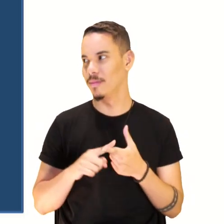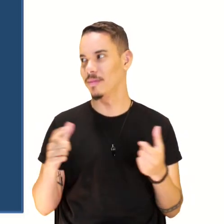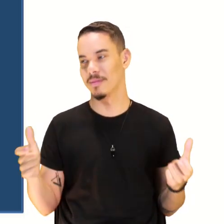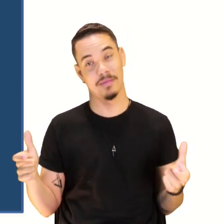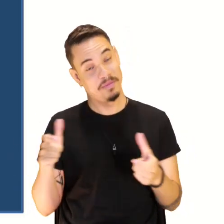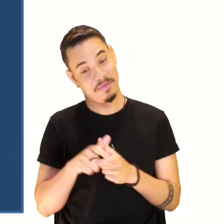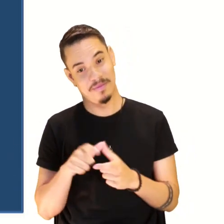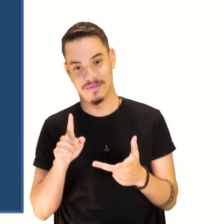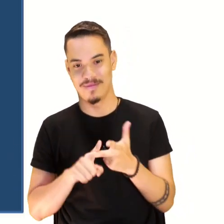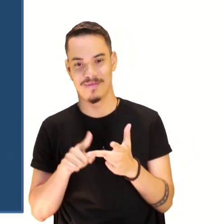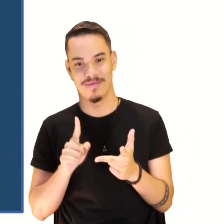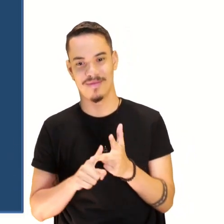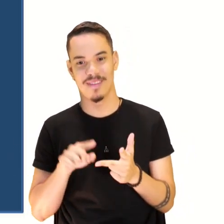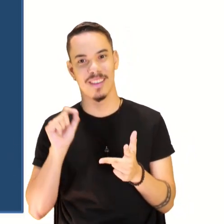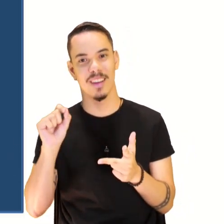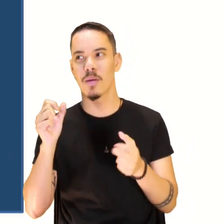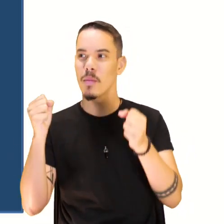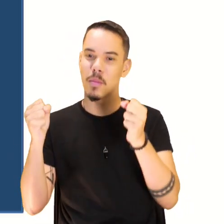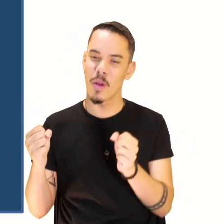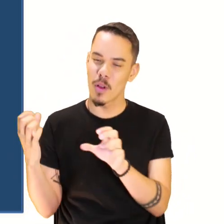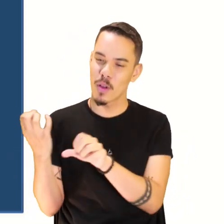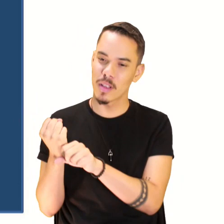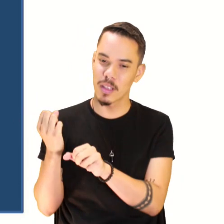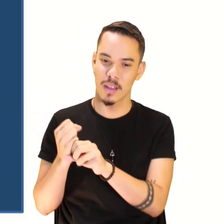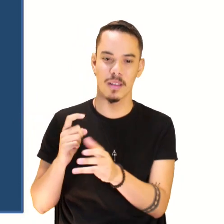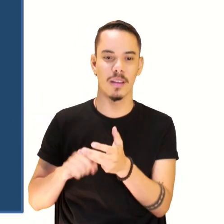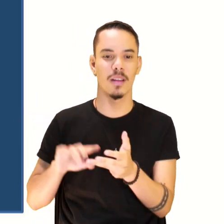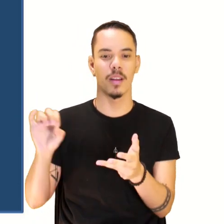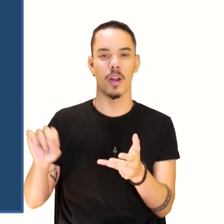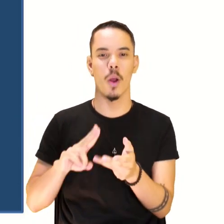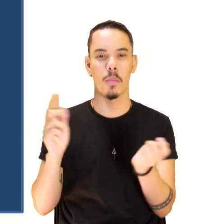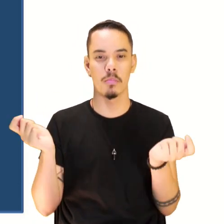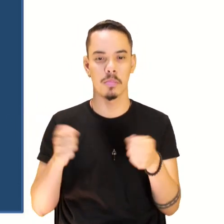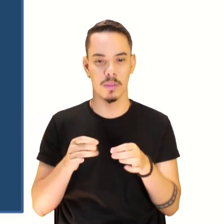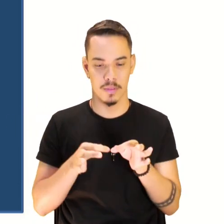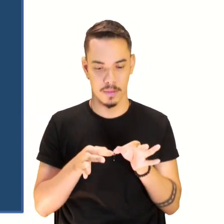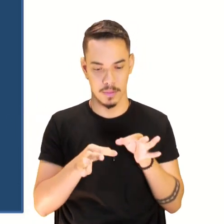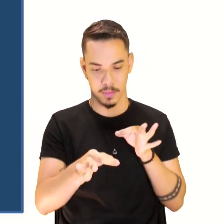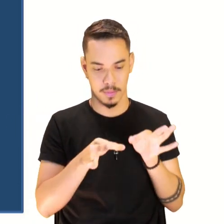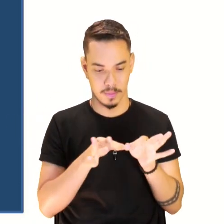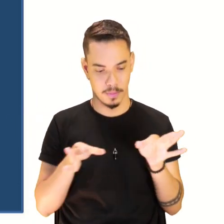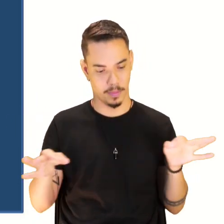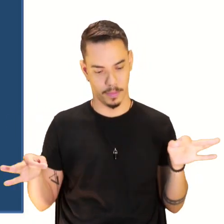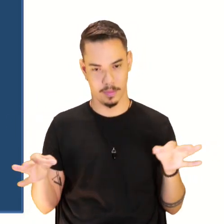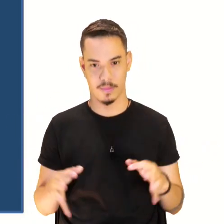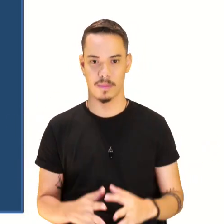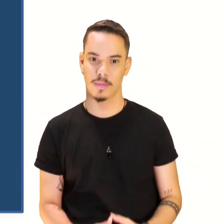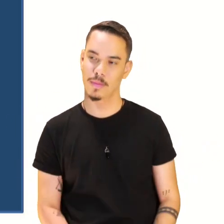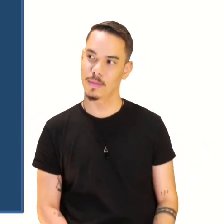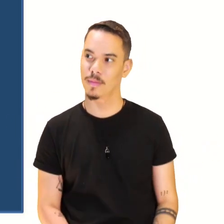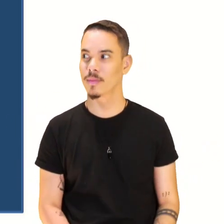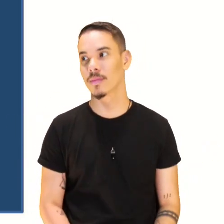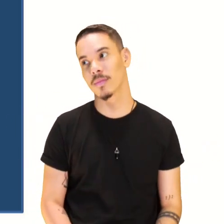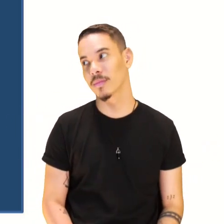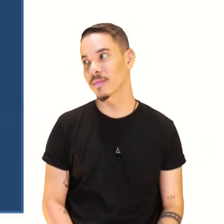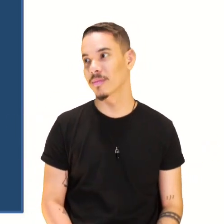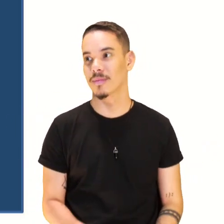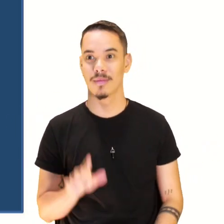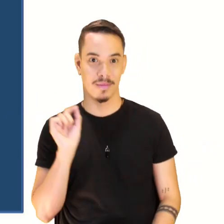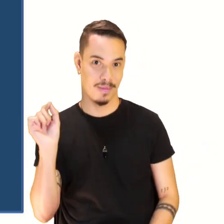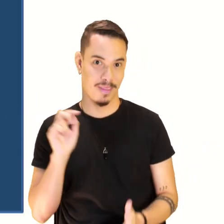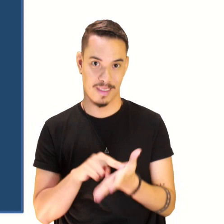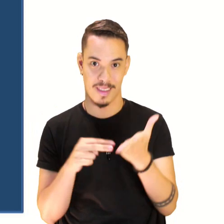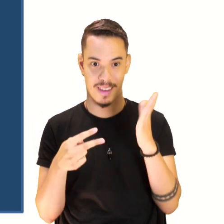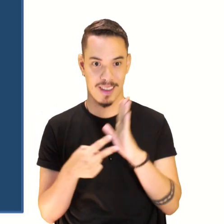o que se pode fazer conta ou o que se pode medir O que é grandeza